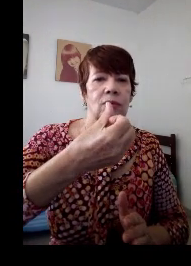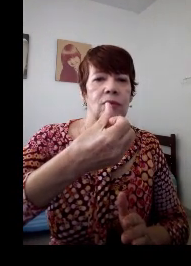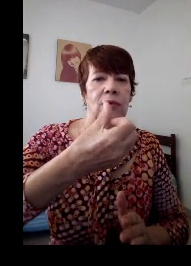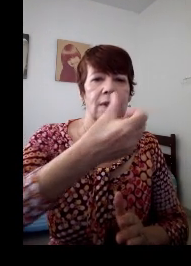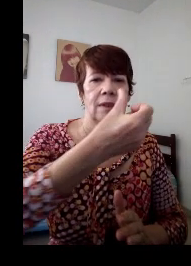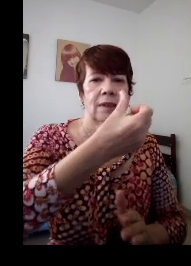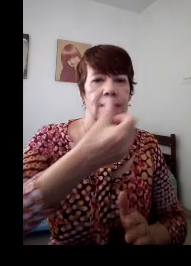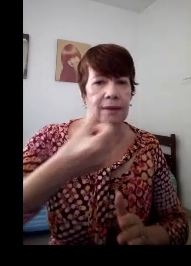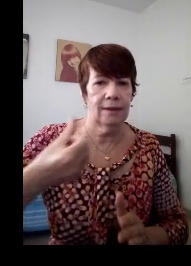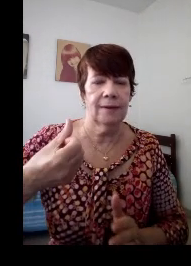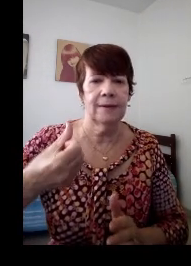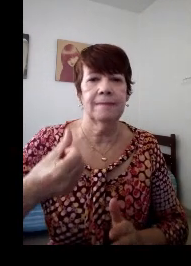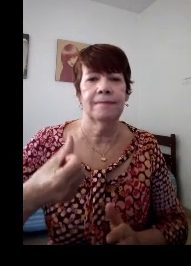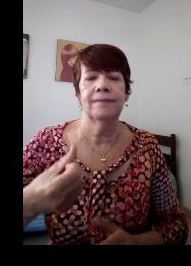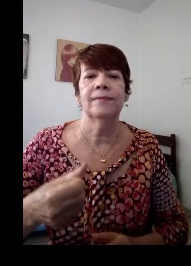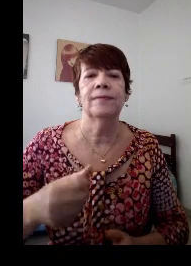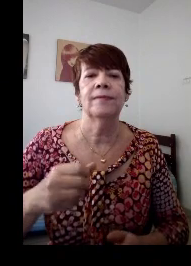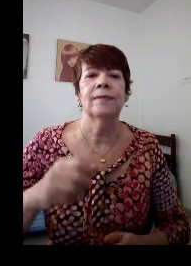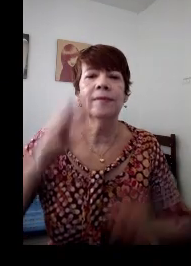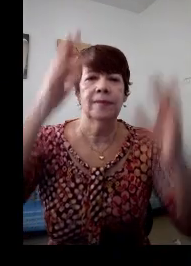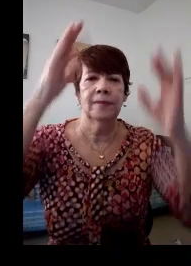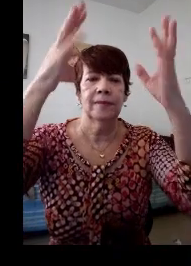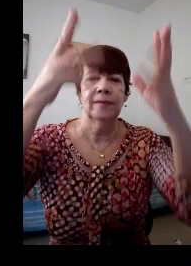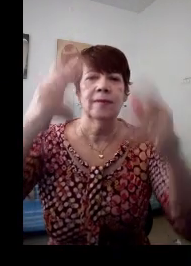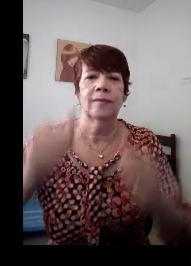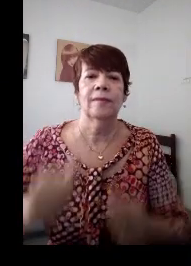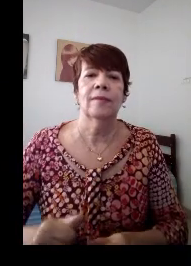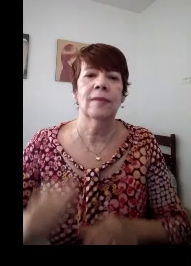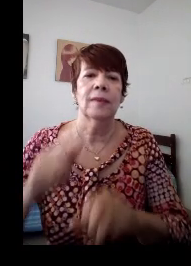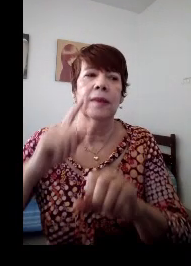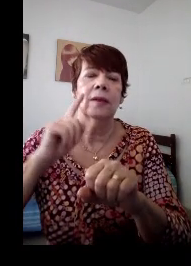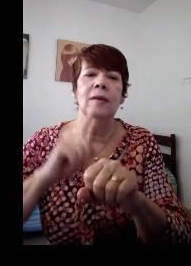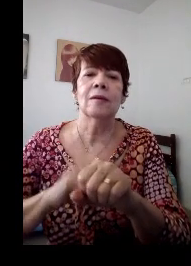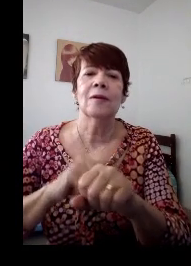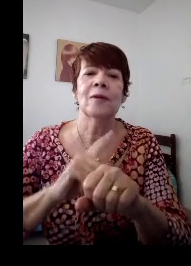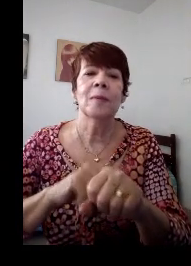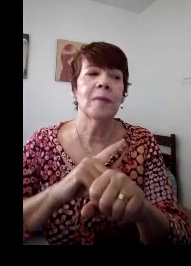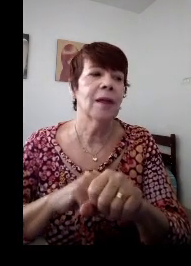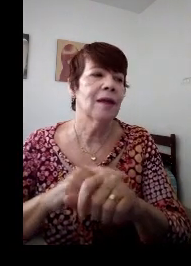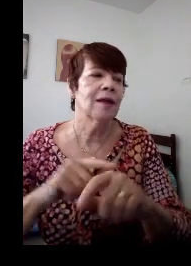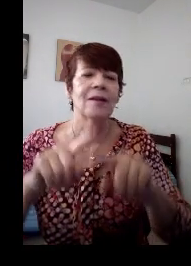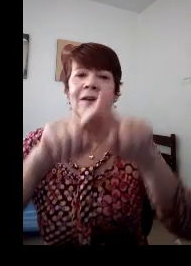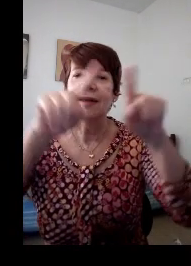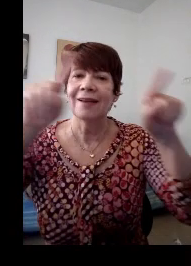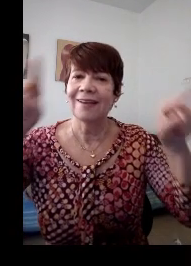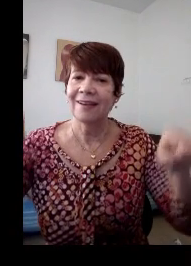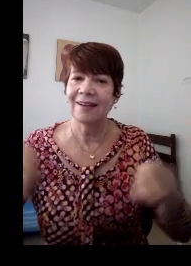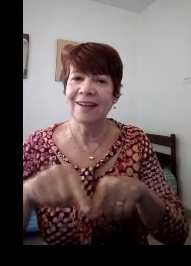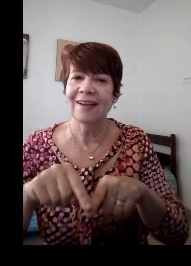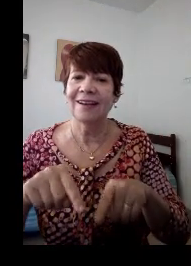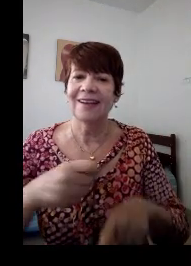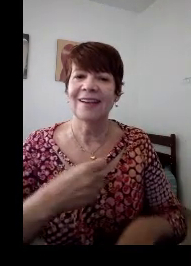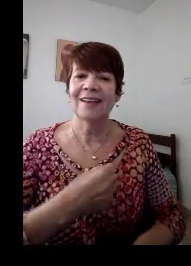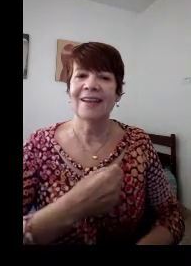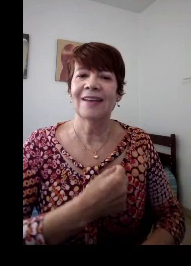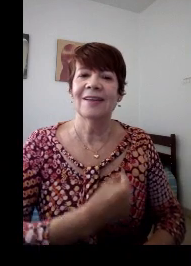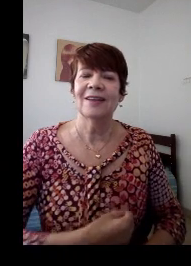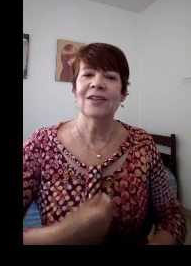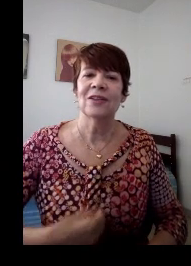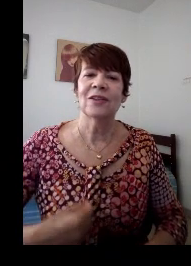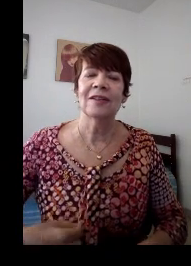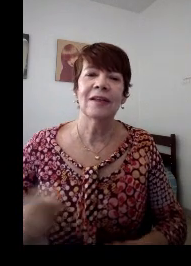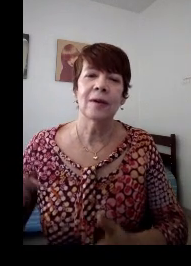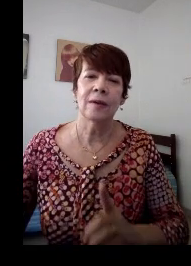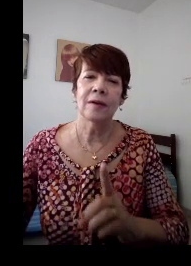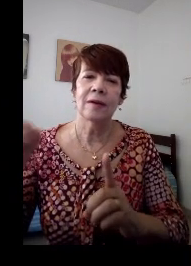só, nessa cena, você está vendo aí o momento em que José ele se encontra